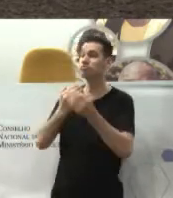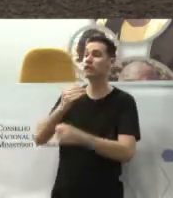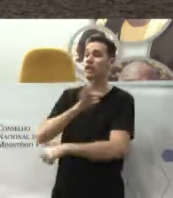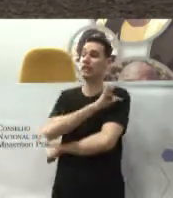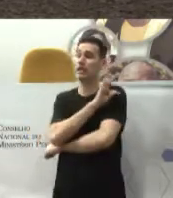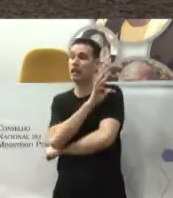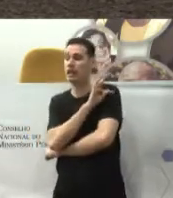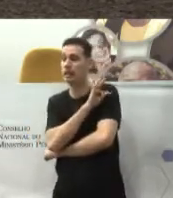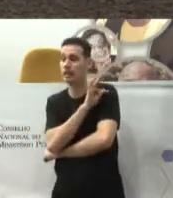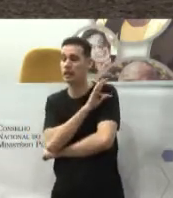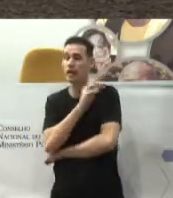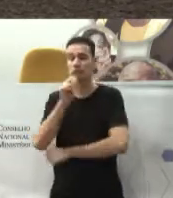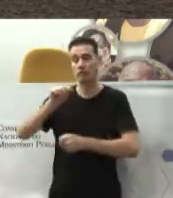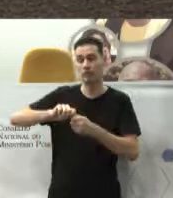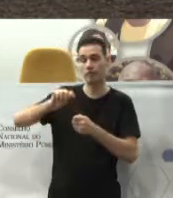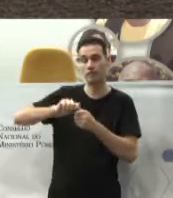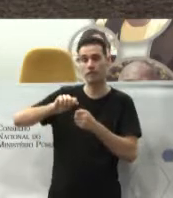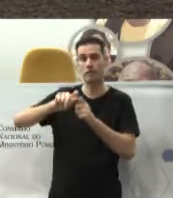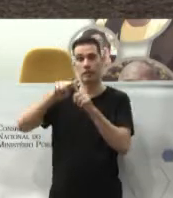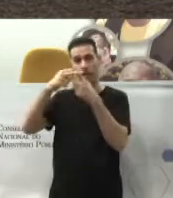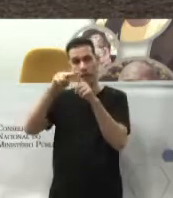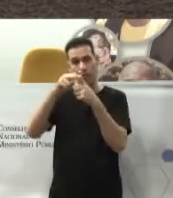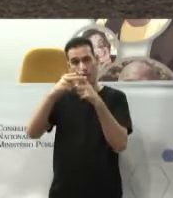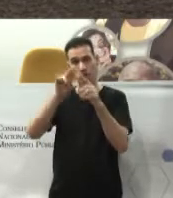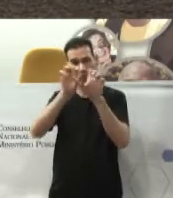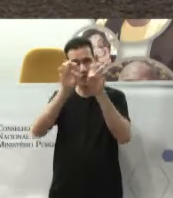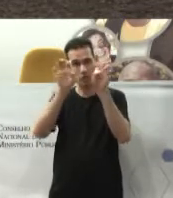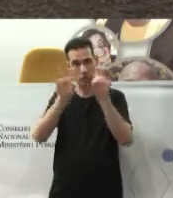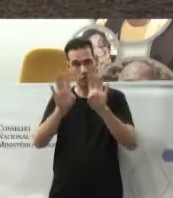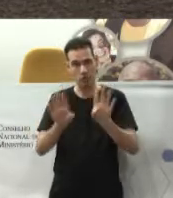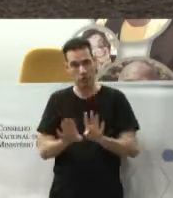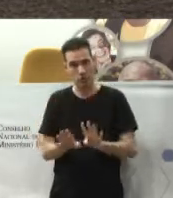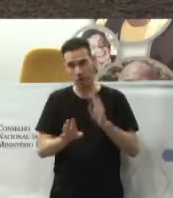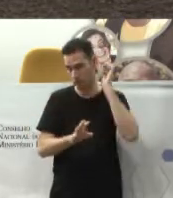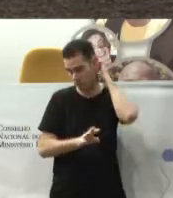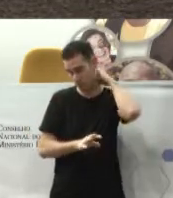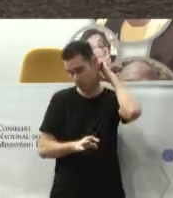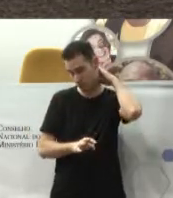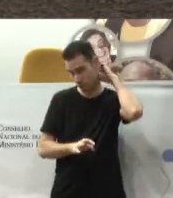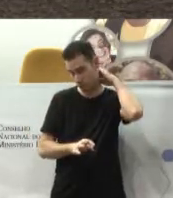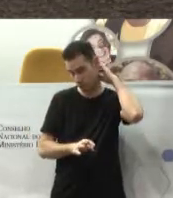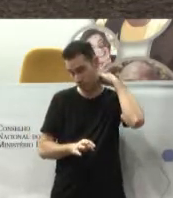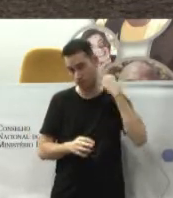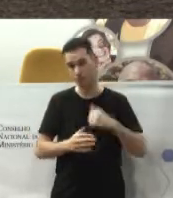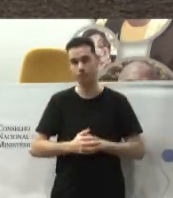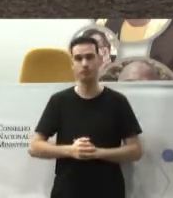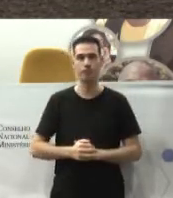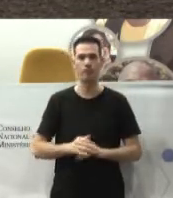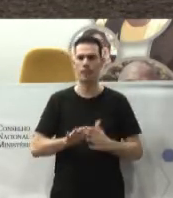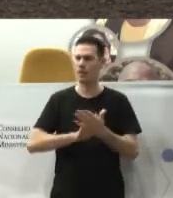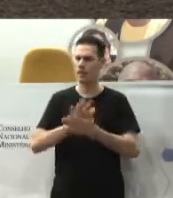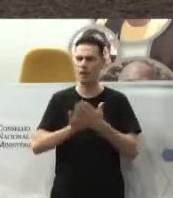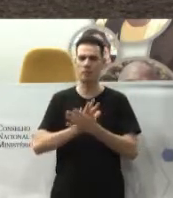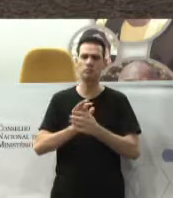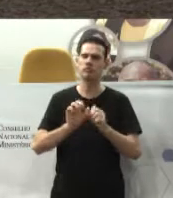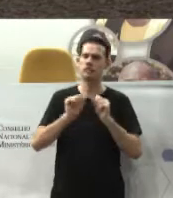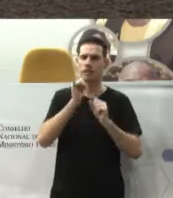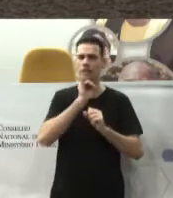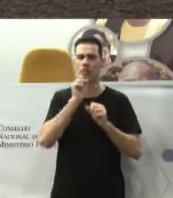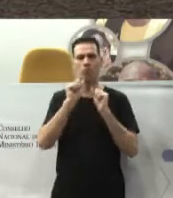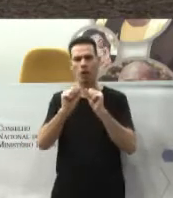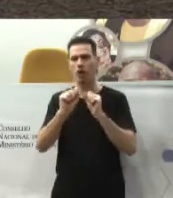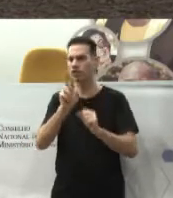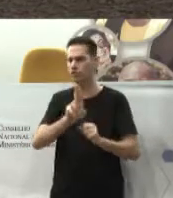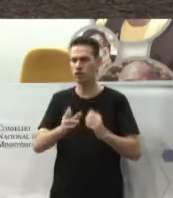consensuais, para fazer a reforma estrutural consensualmente, extrajudicialmente. Nada impede também que a gente use o